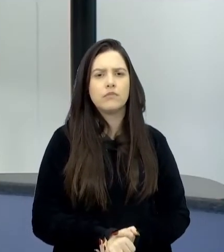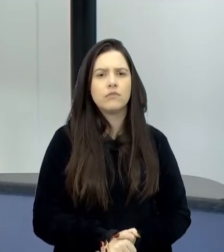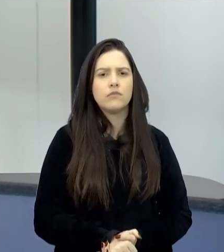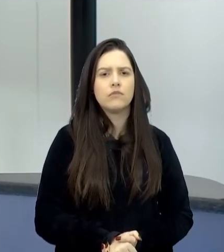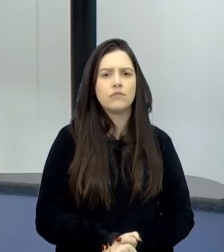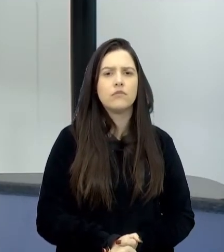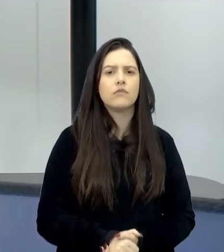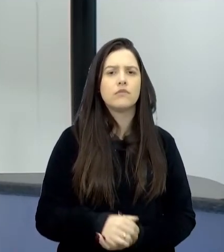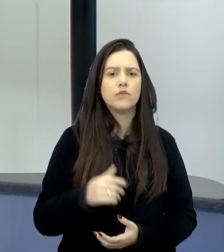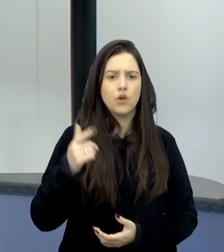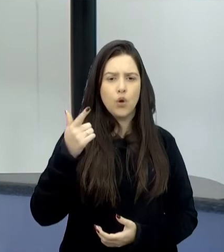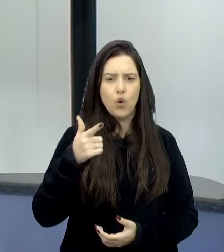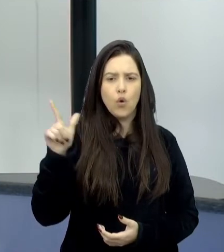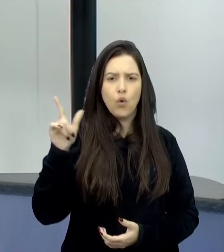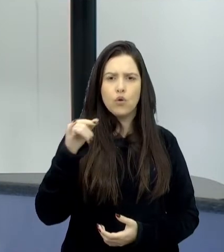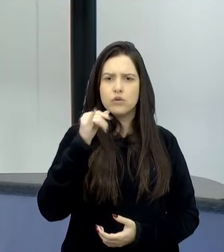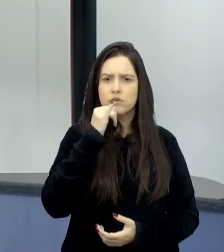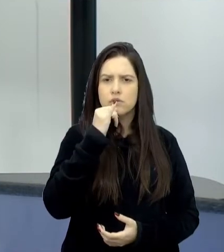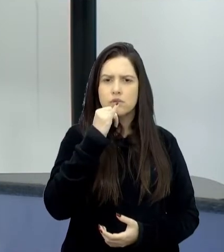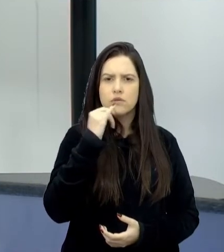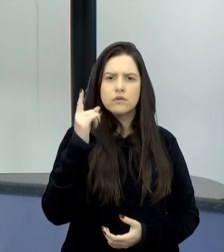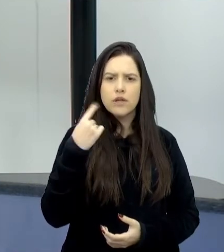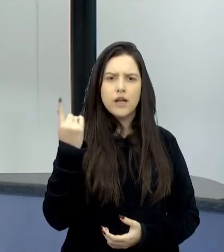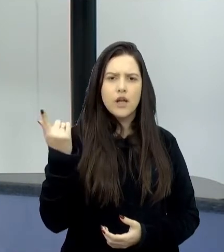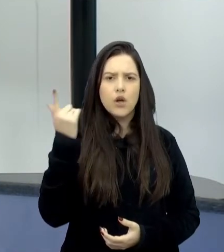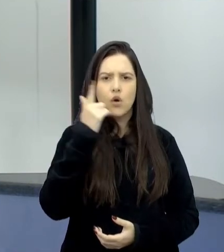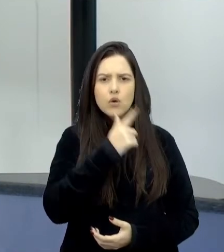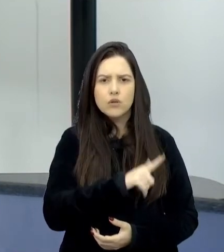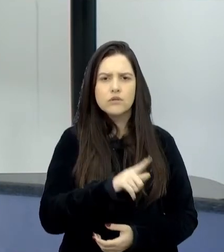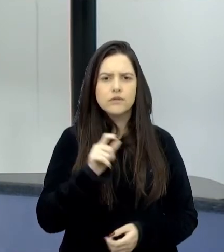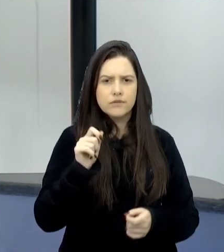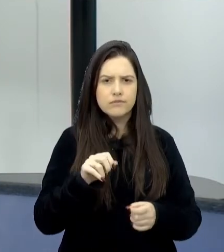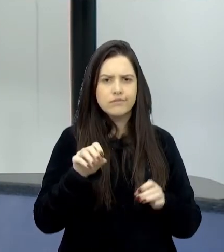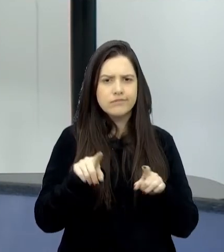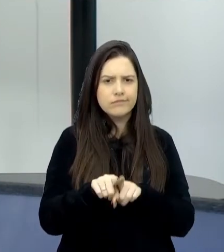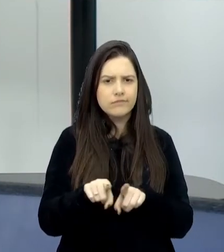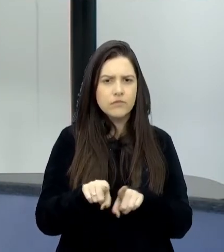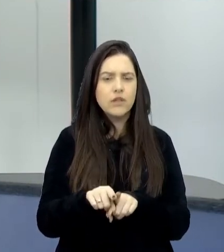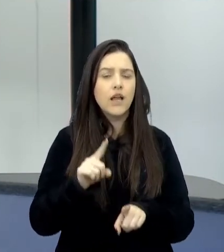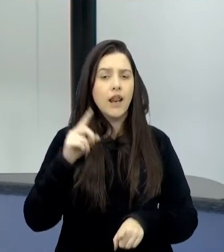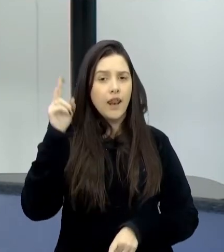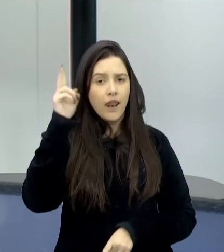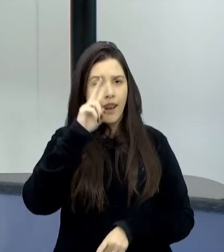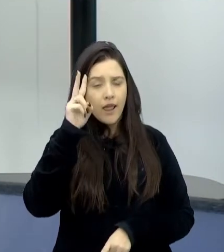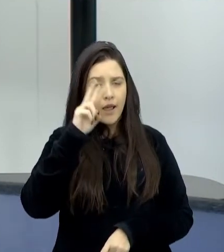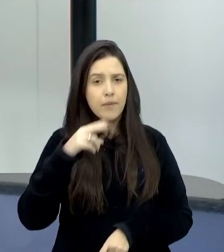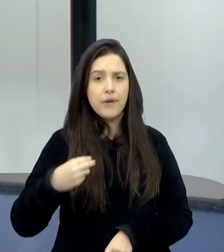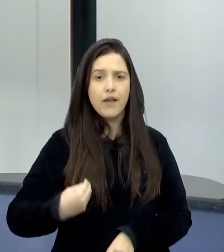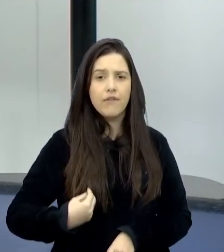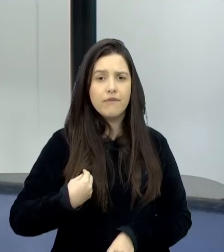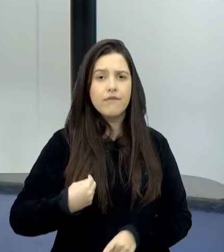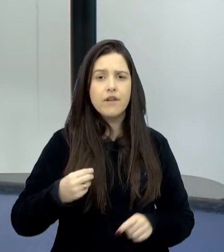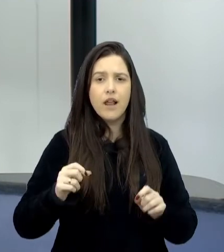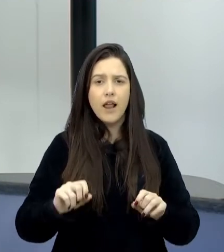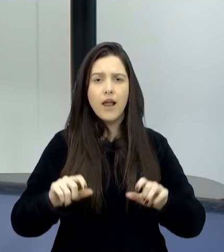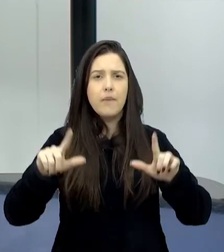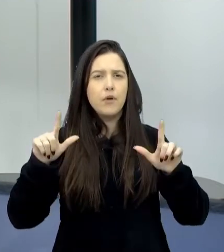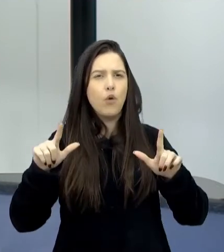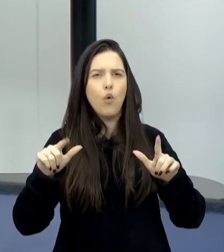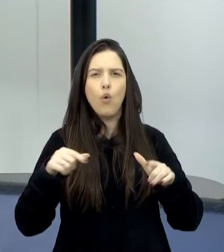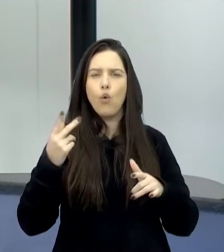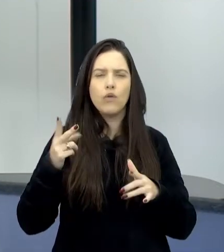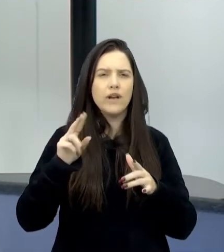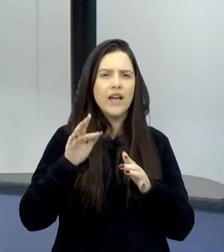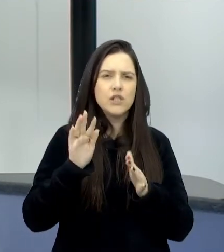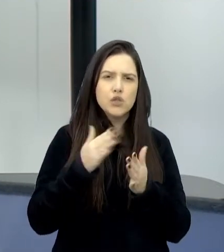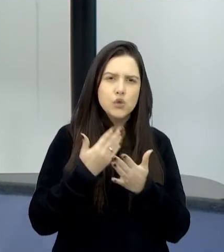nós vamos fazer outro exemplo de aplicação de fenômeno físico, de decaimento também. Lembrando, então, que meia-vida, e aparece nos vestibulares, muitas